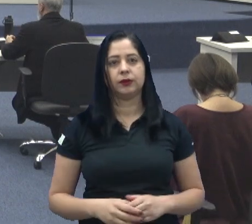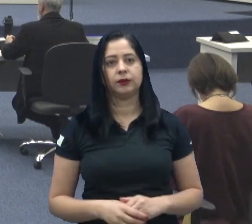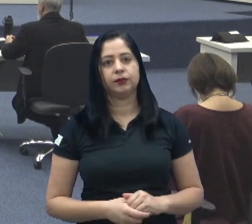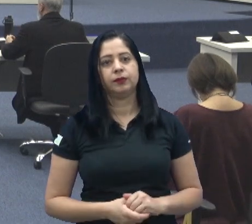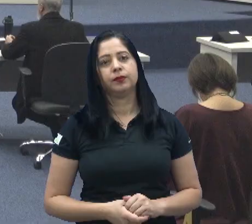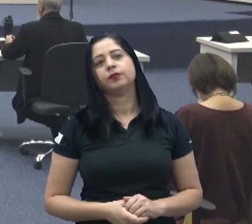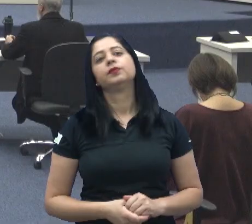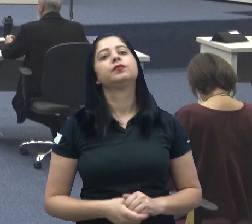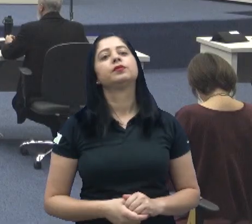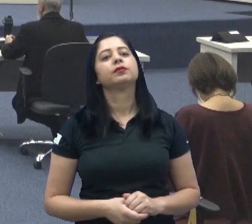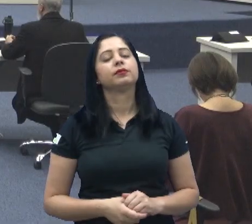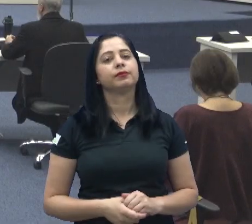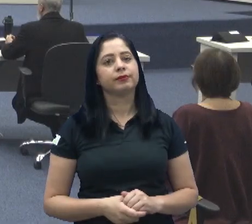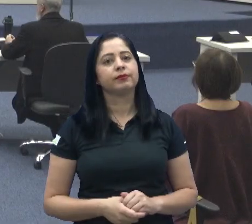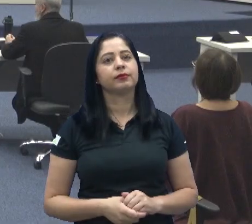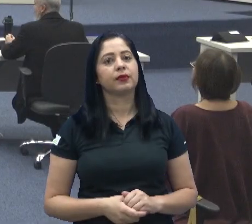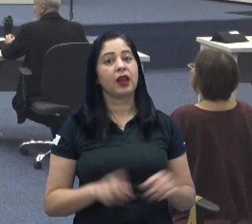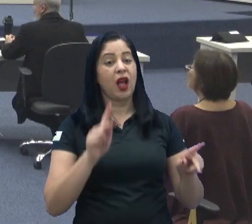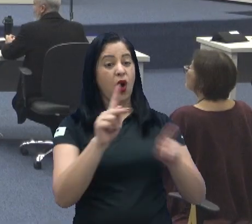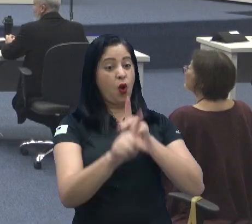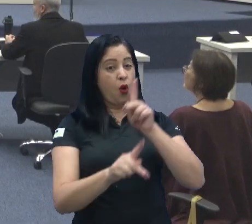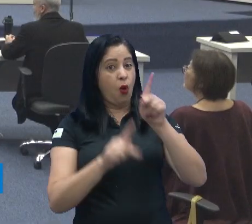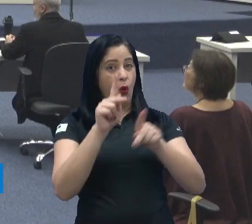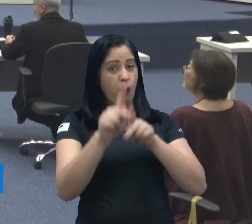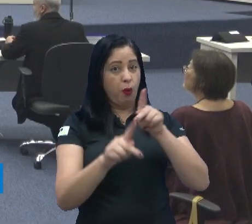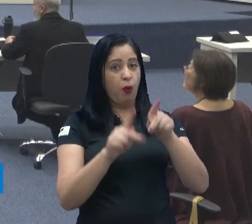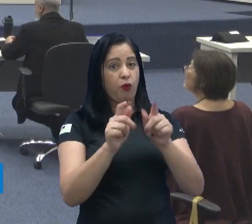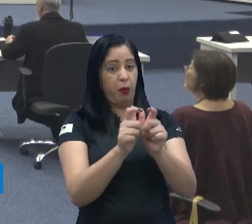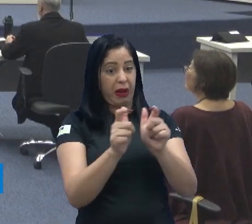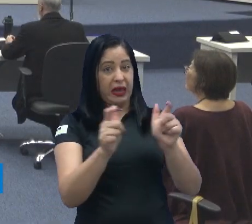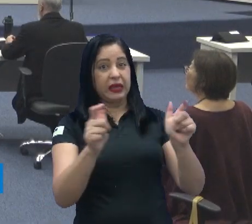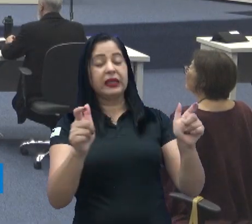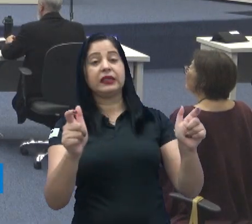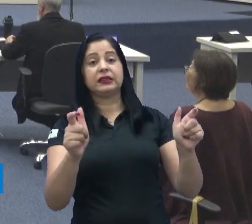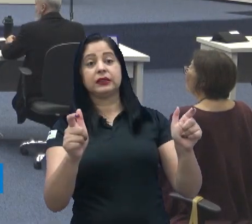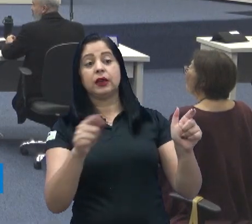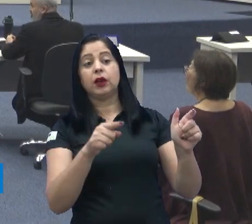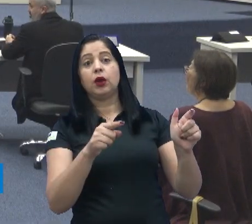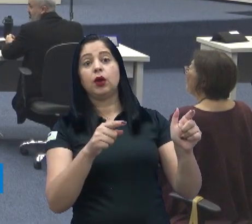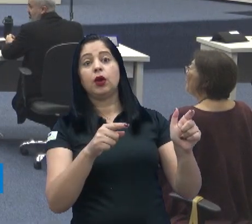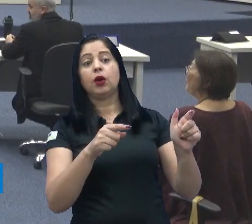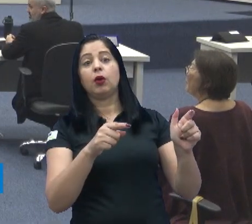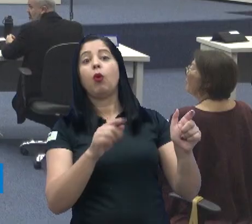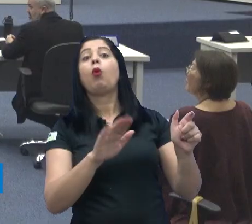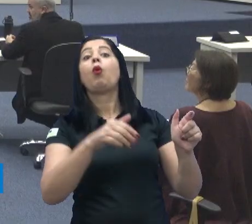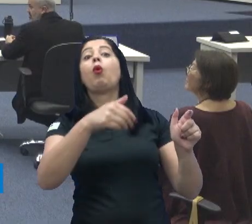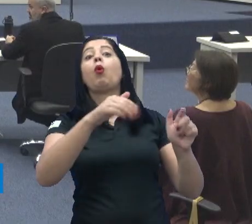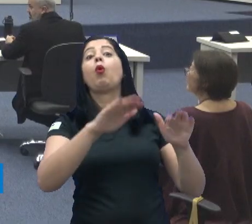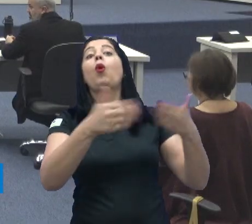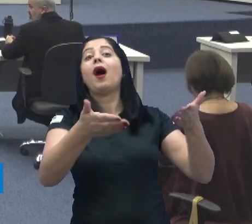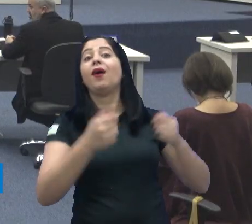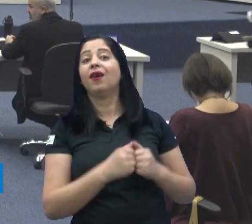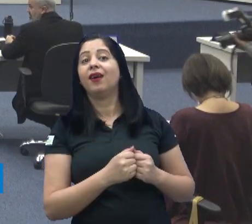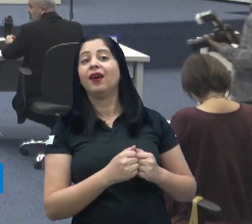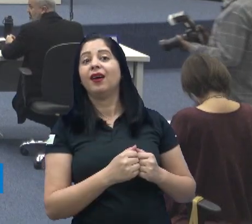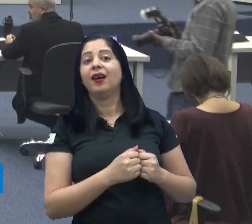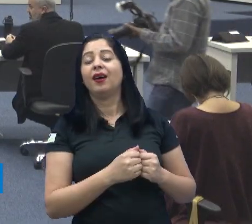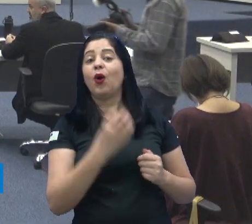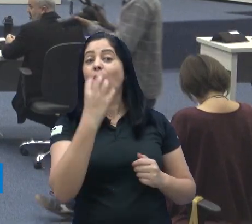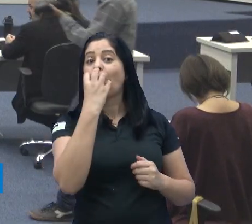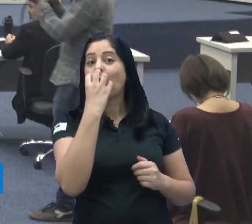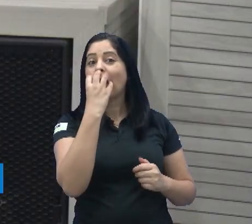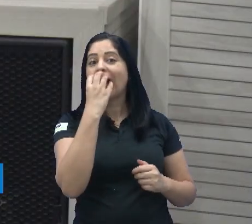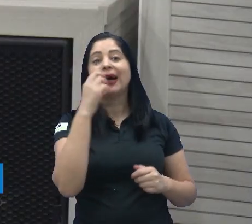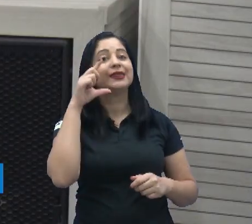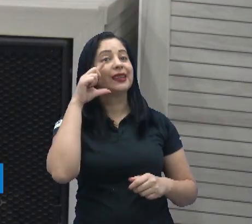Se tem uma população que cresceu nessa cidade, é a população PET, para mais do que a população de